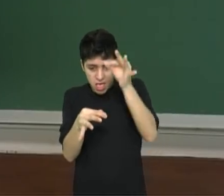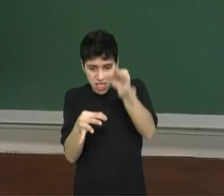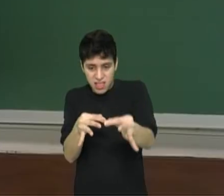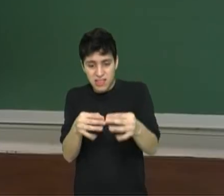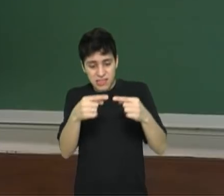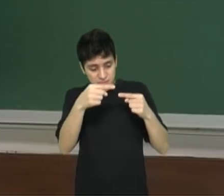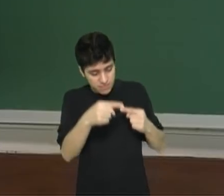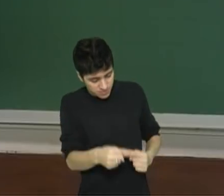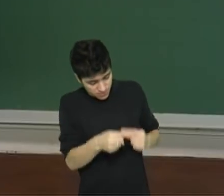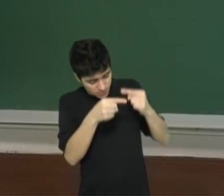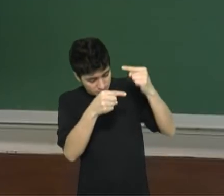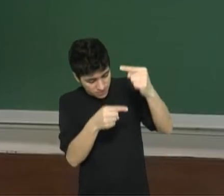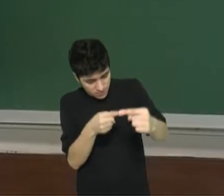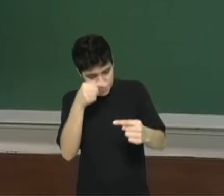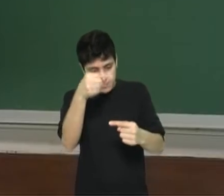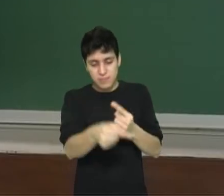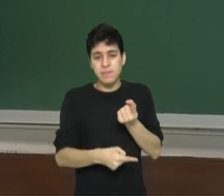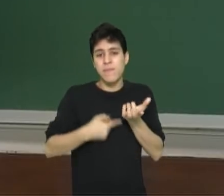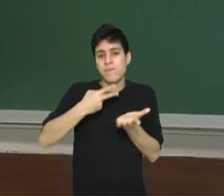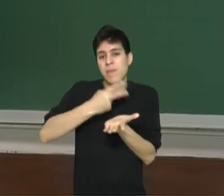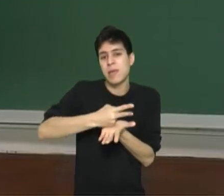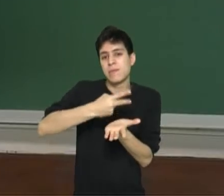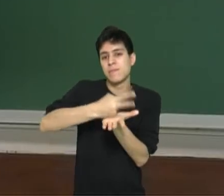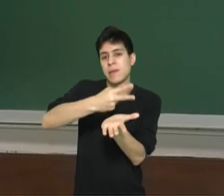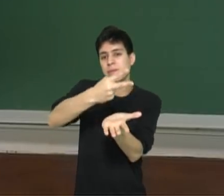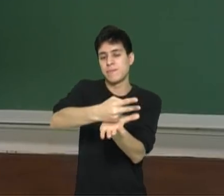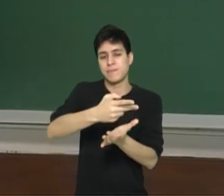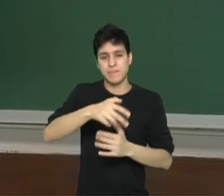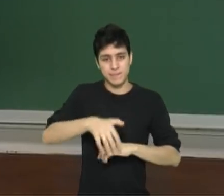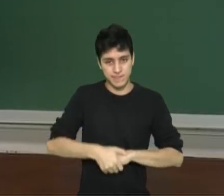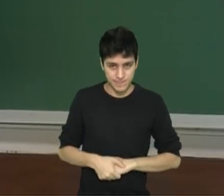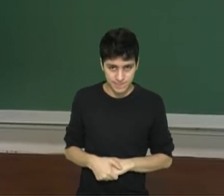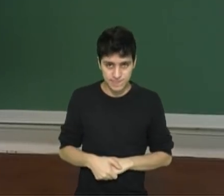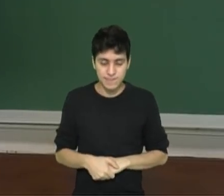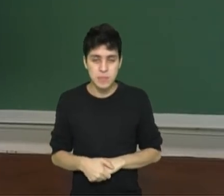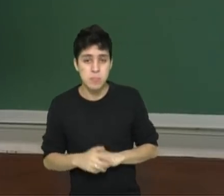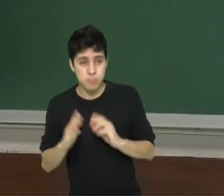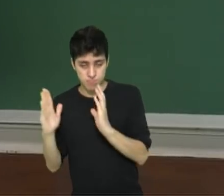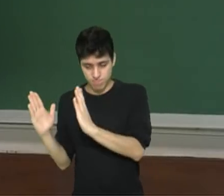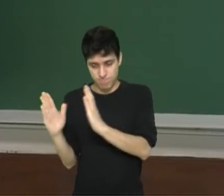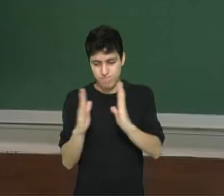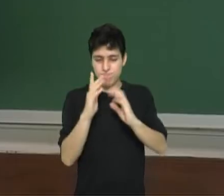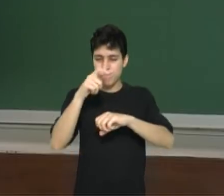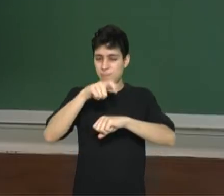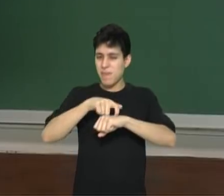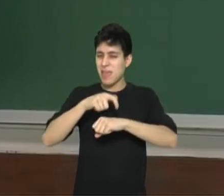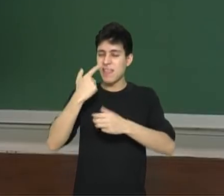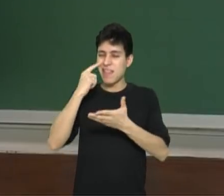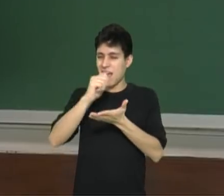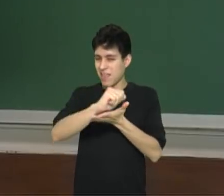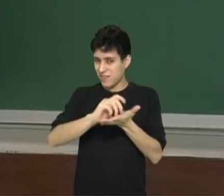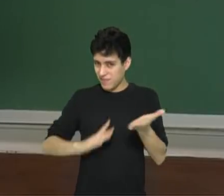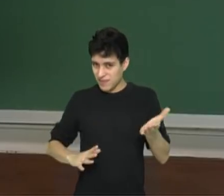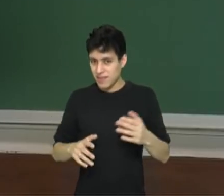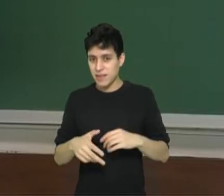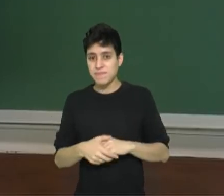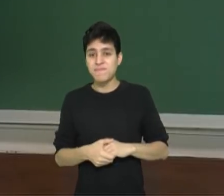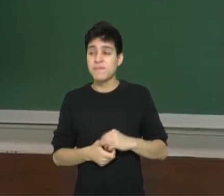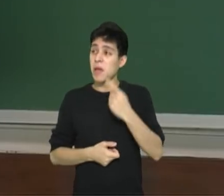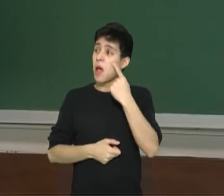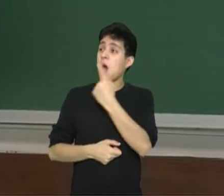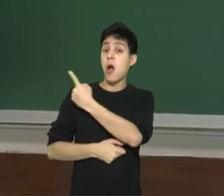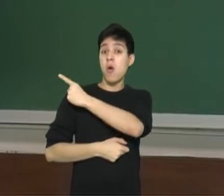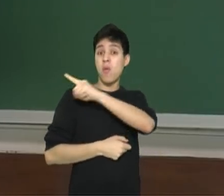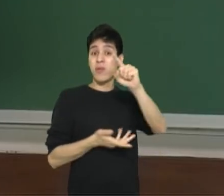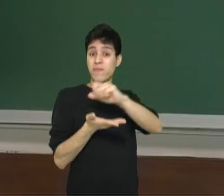cada intervalo de tempo é sempre a mesma, tá? Momento de praticar. Olha rapidinho aqui o último exercício da